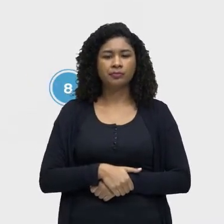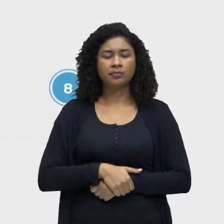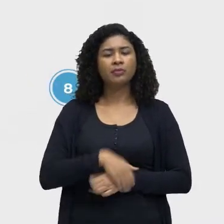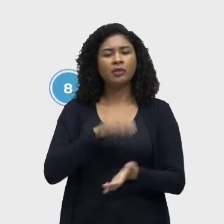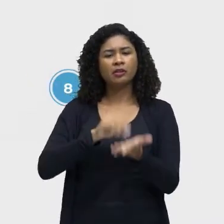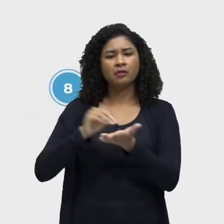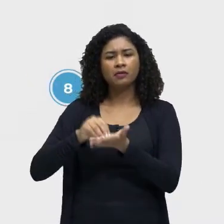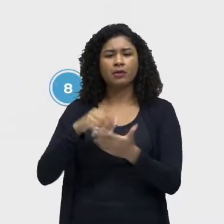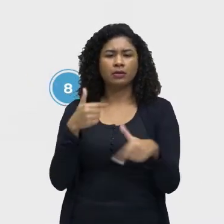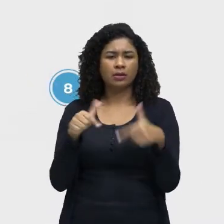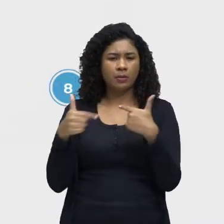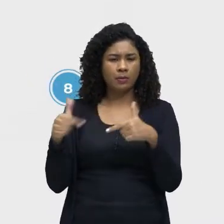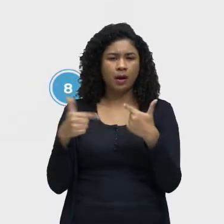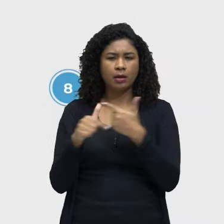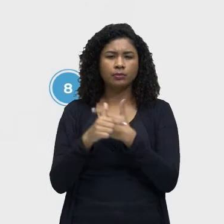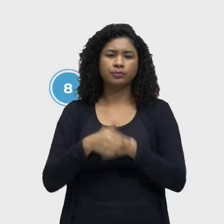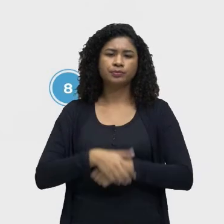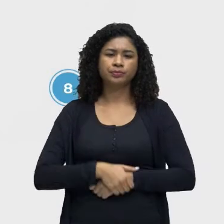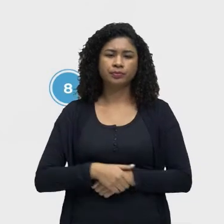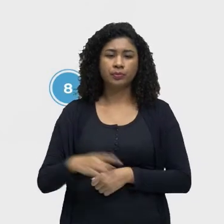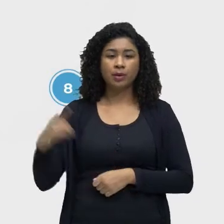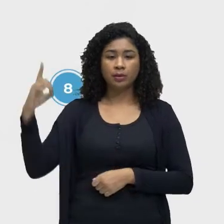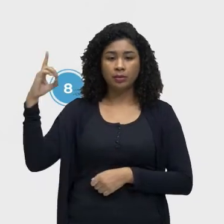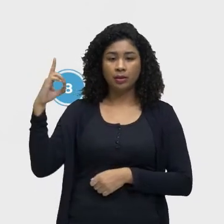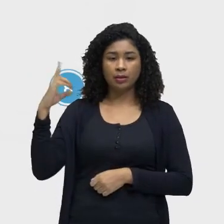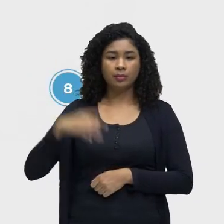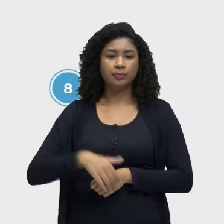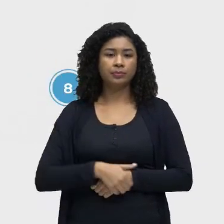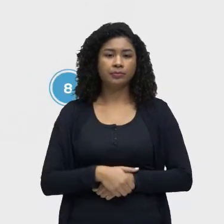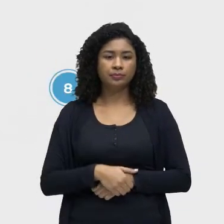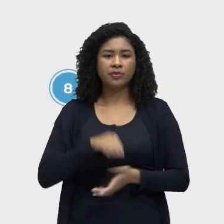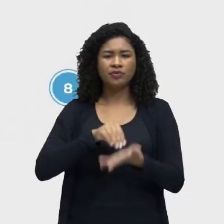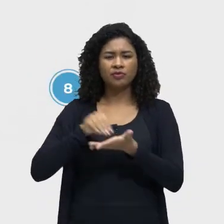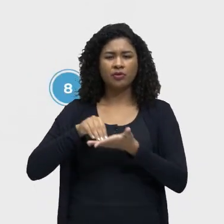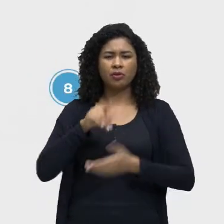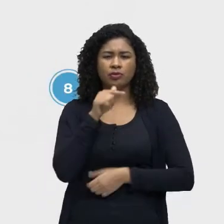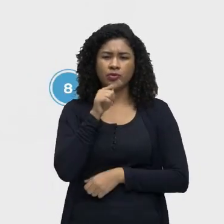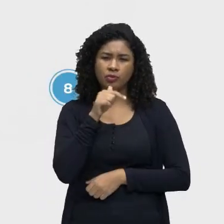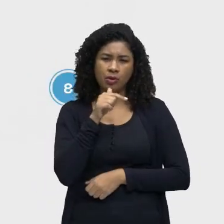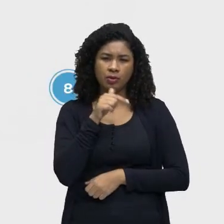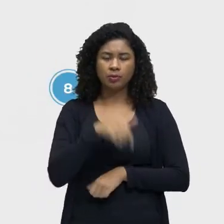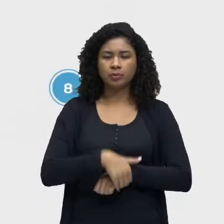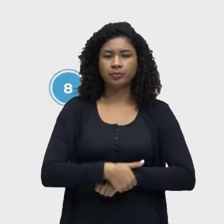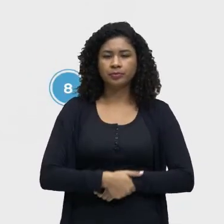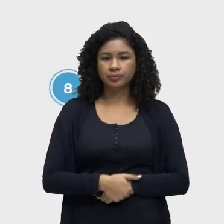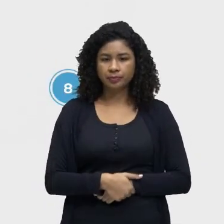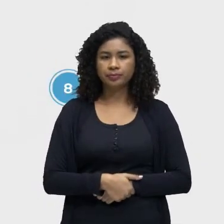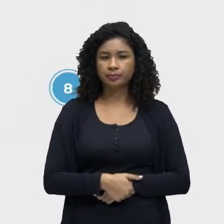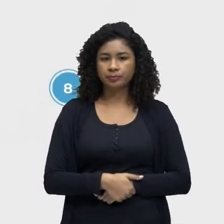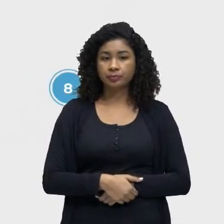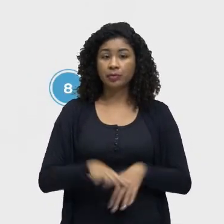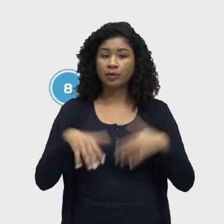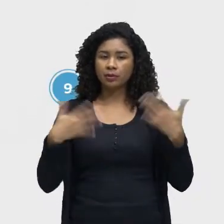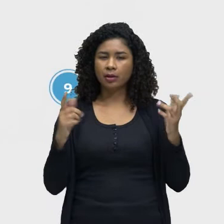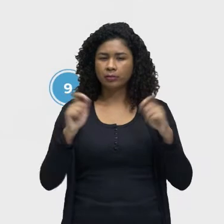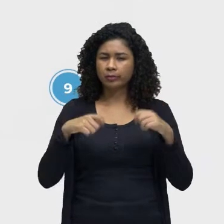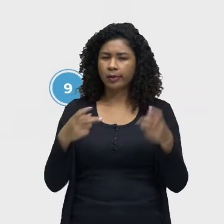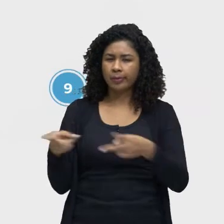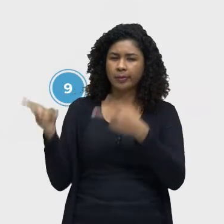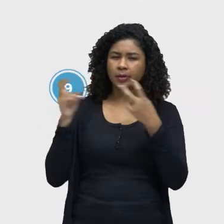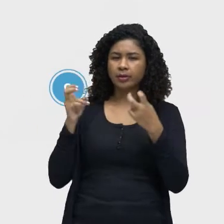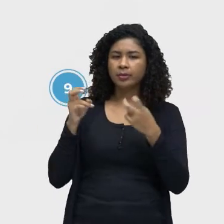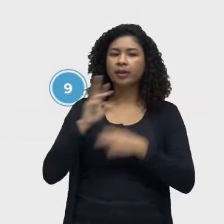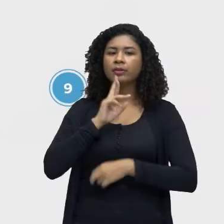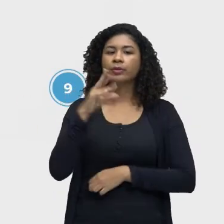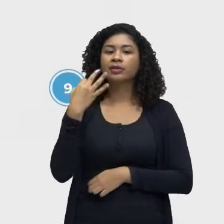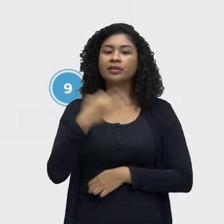de trabalho? Ou foi a letra D, a falta de água potável e de saneamento? Então, como a gente pode verificar, a resposta